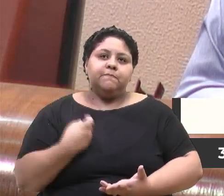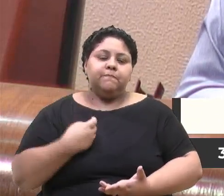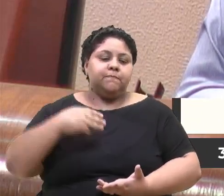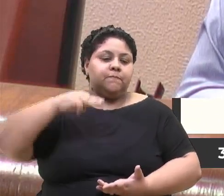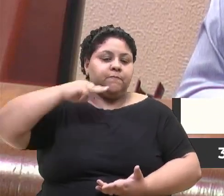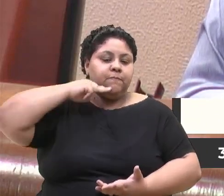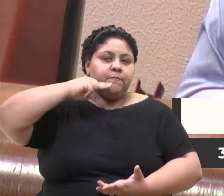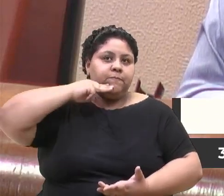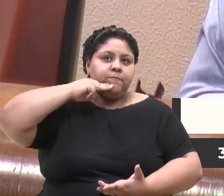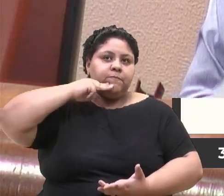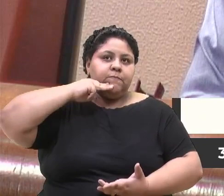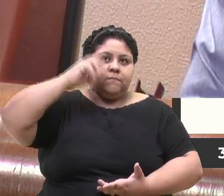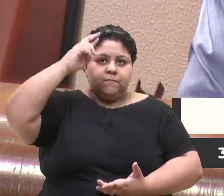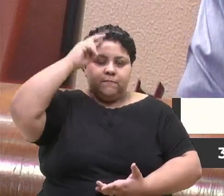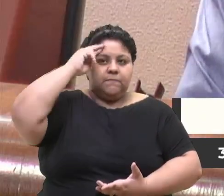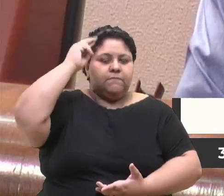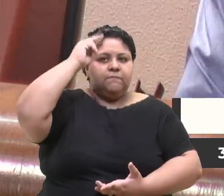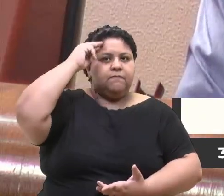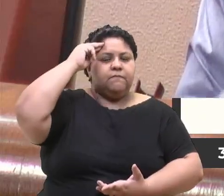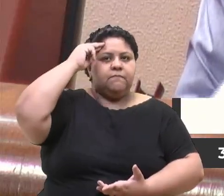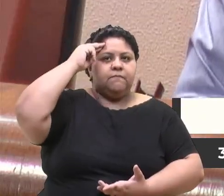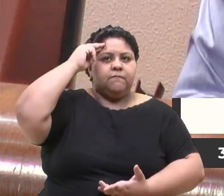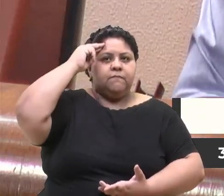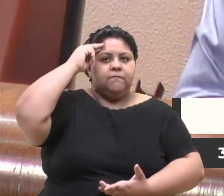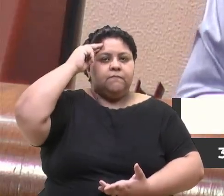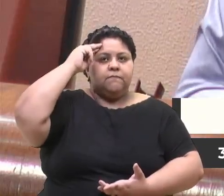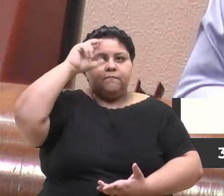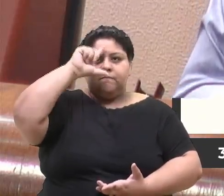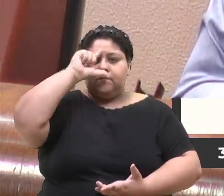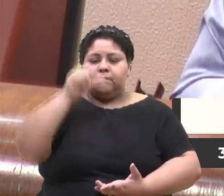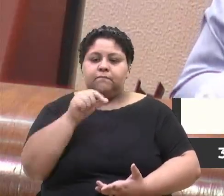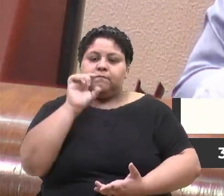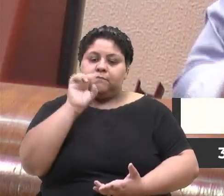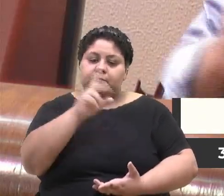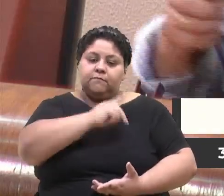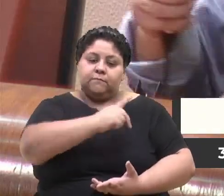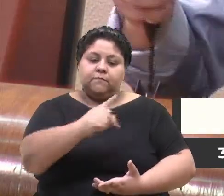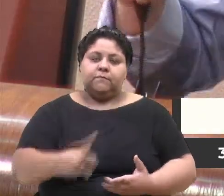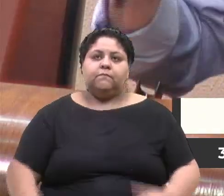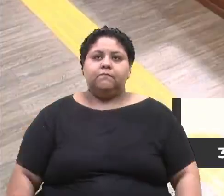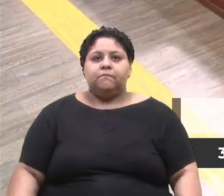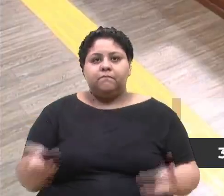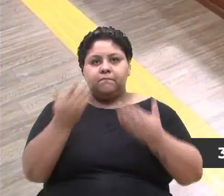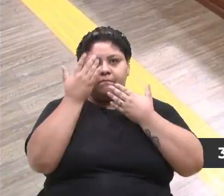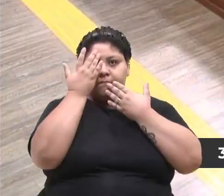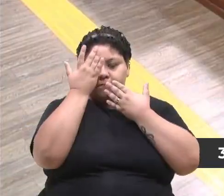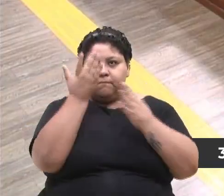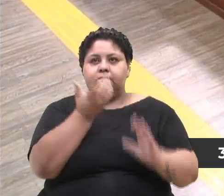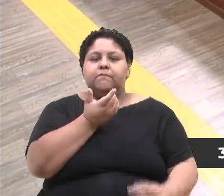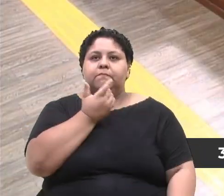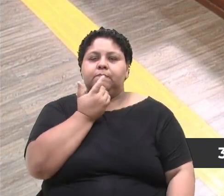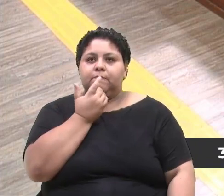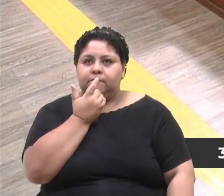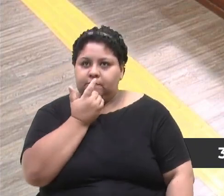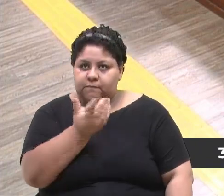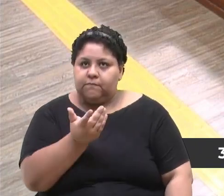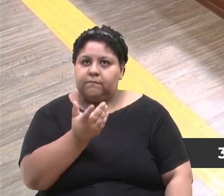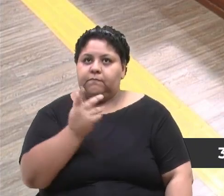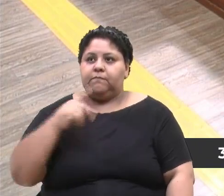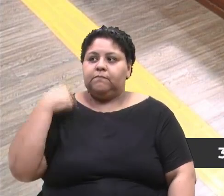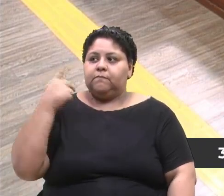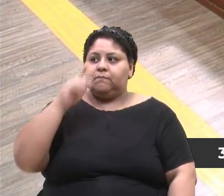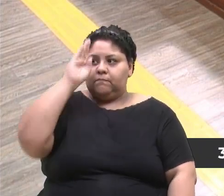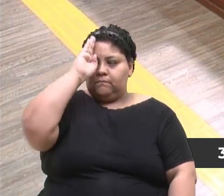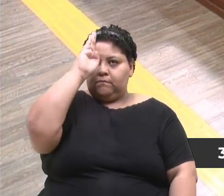Marisol Santos, Rafael Bueno e Sandro Fantinel. Era isso, senhor presidente. Obrigado. Solicito o vereador Adenor Bressan, que